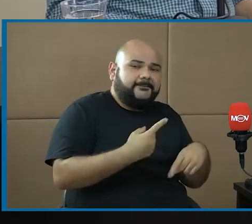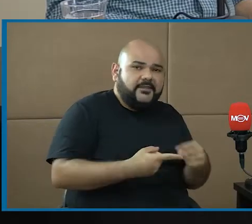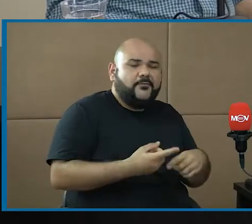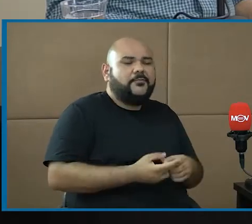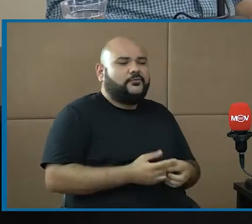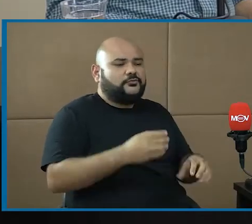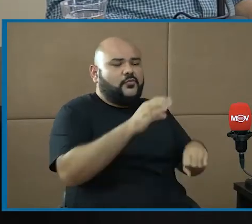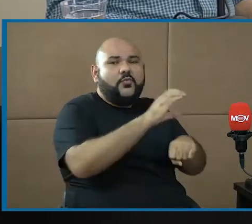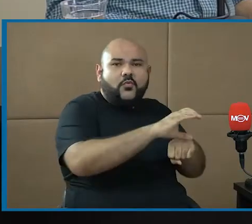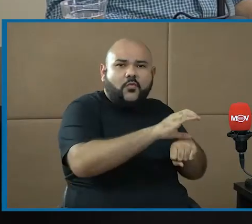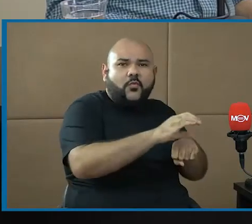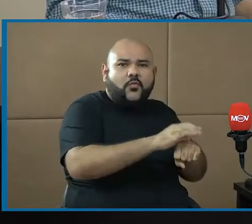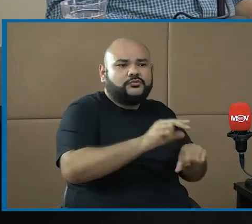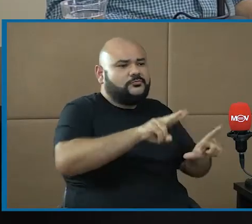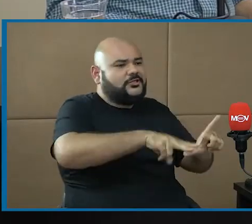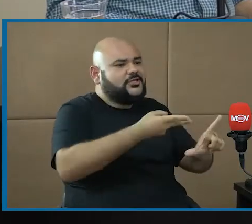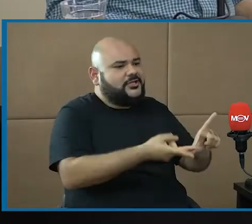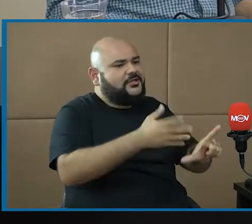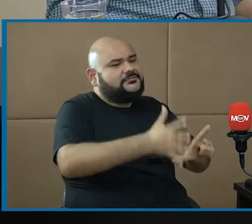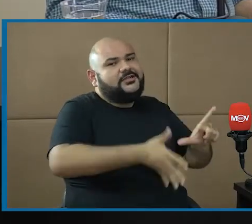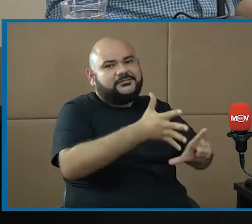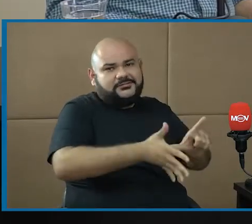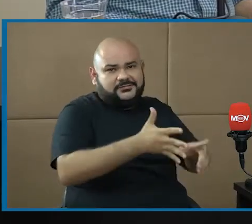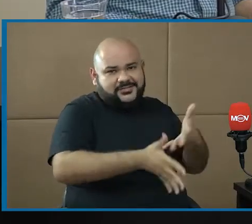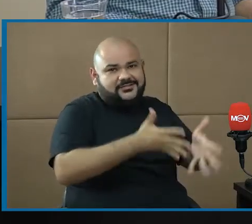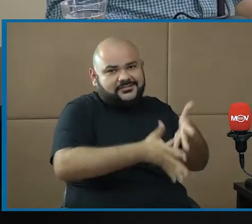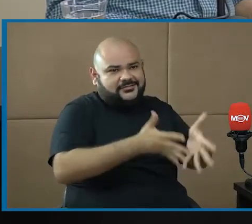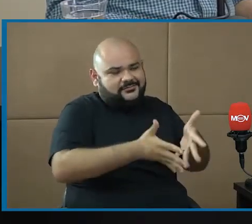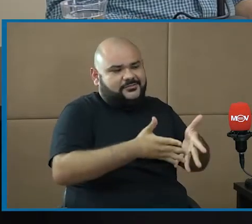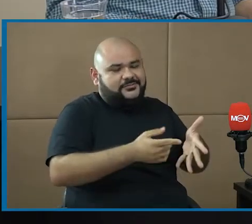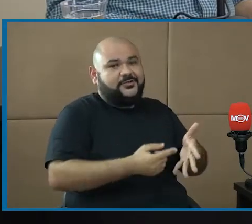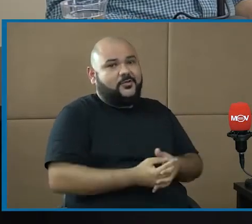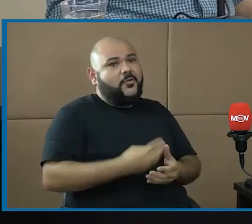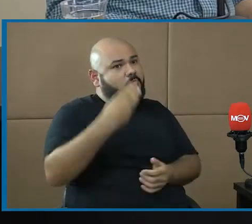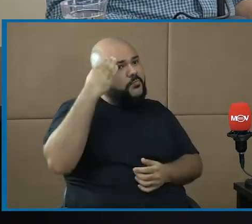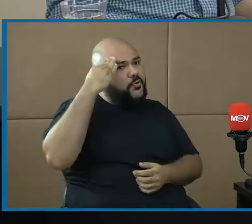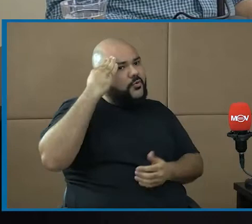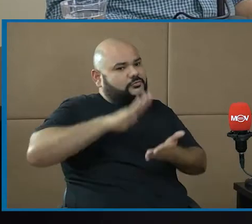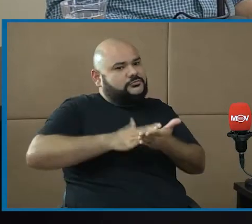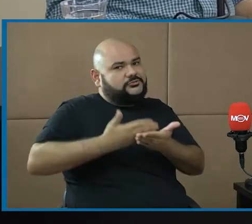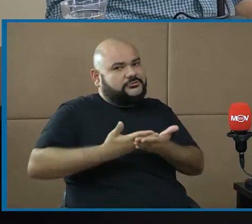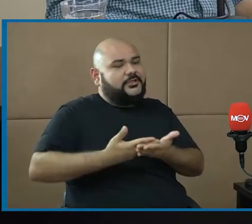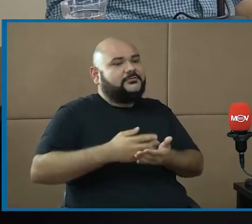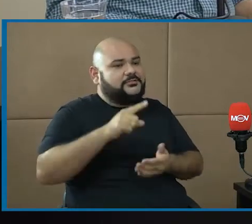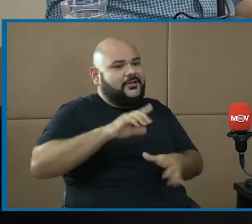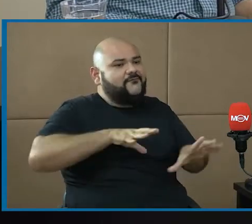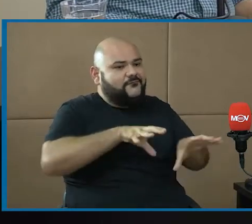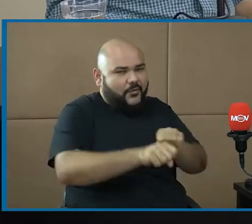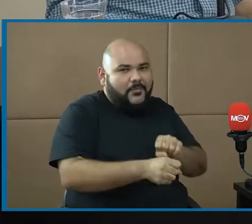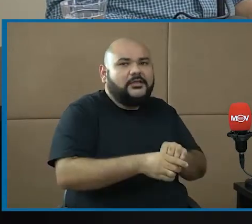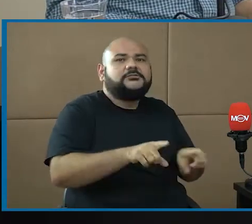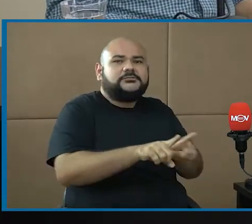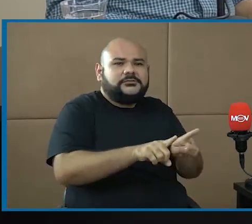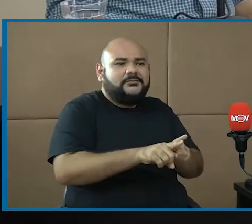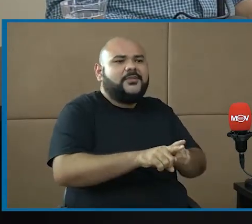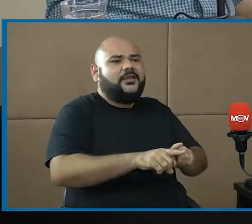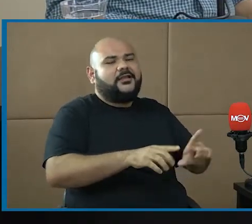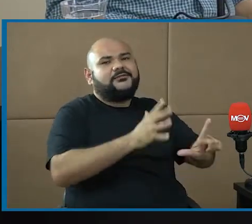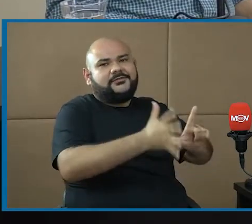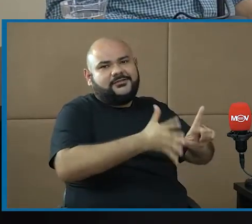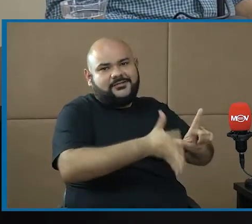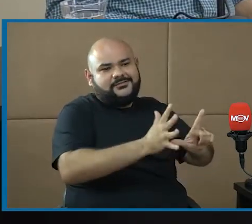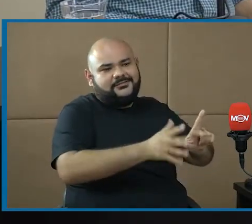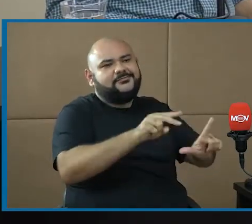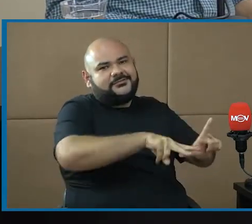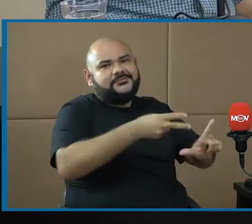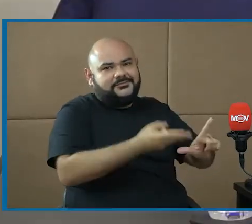Libras, que forma tradutores e intérpretes como o Bruno, entendeu? Fiz o curso, fiz o concurso, fui aprovado, hoje eu sou